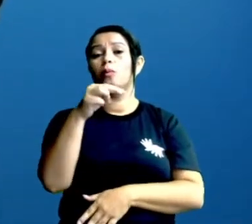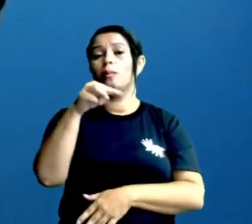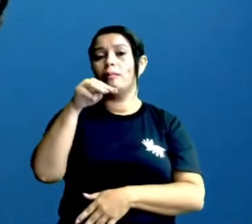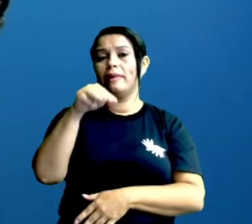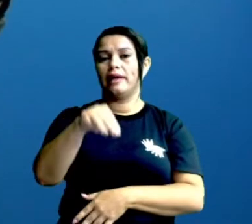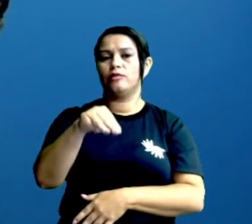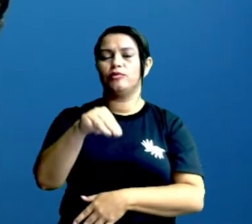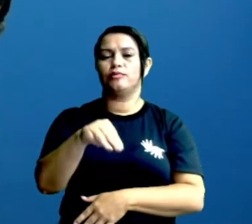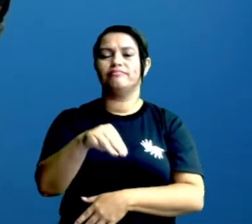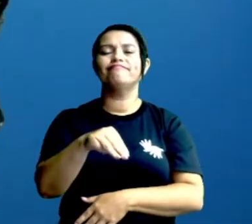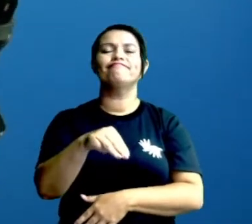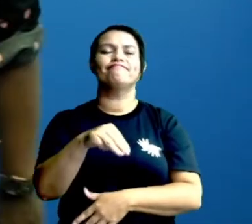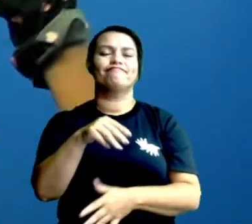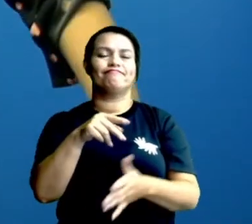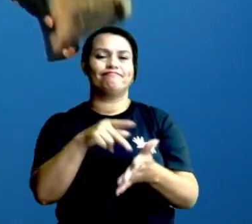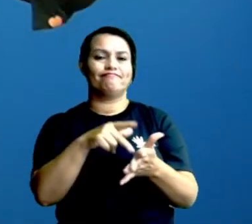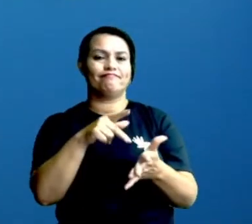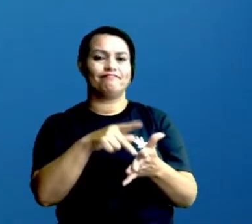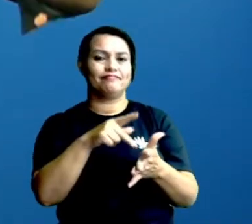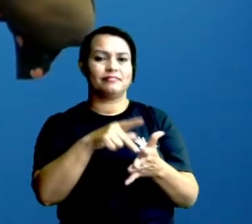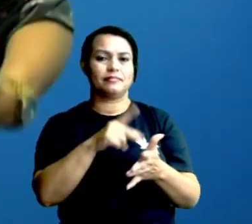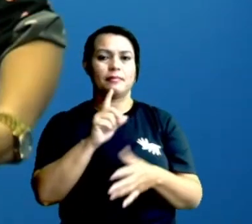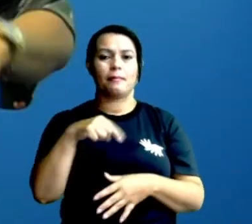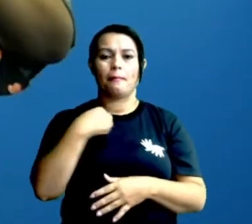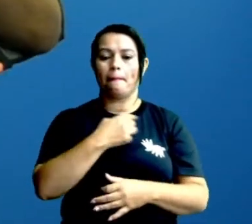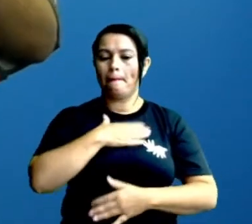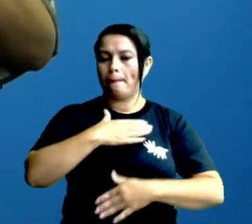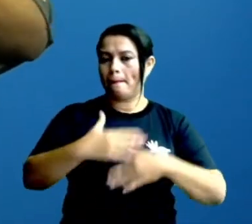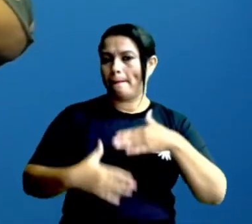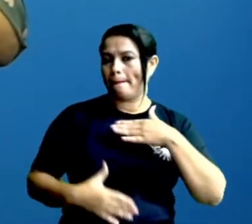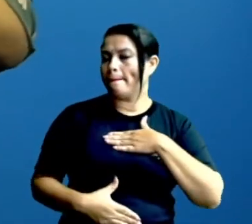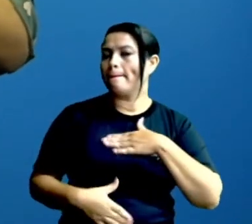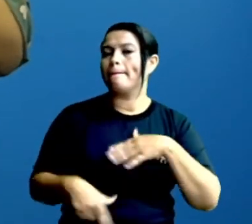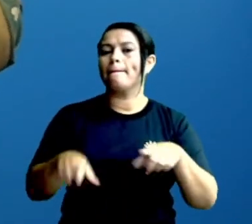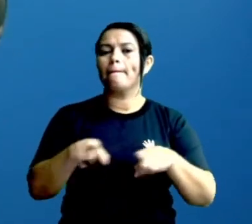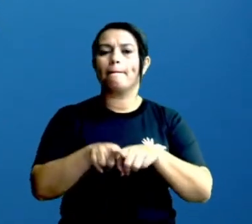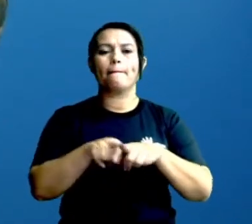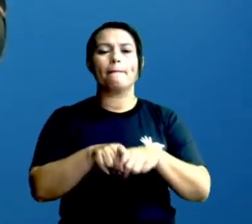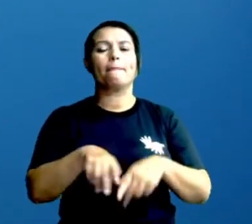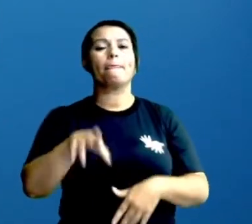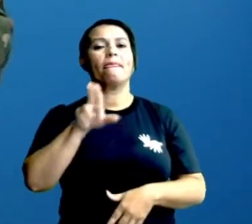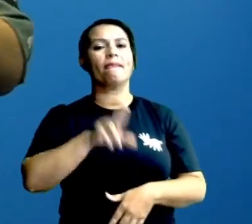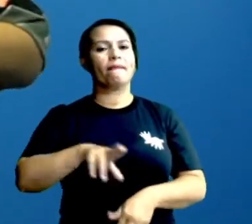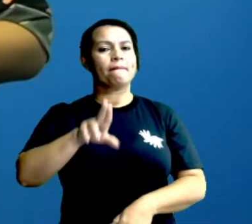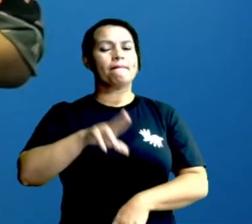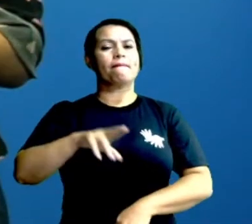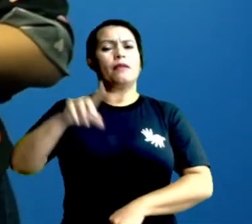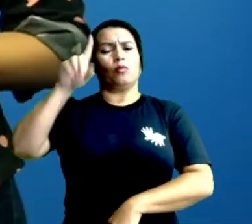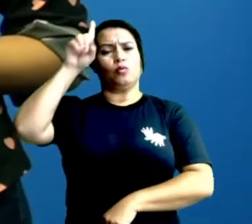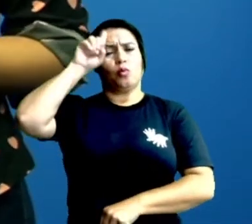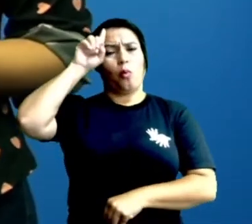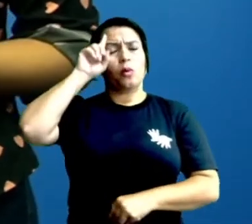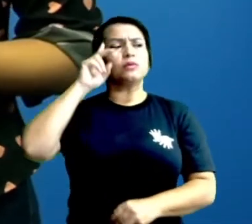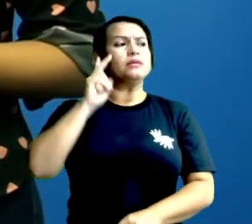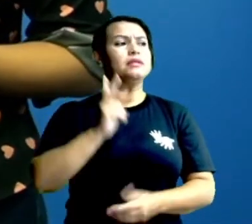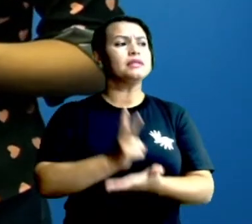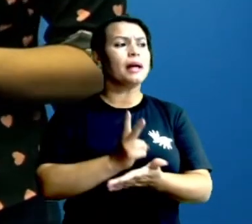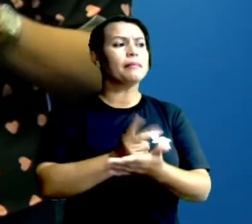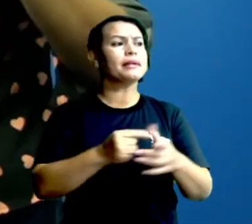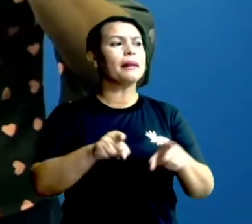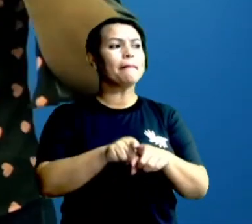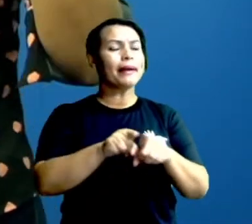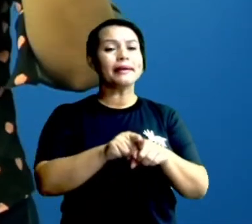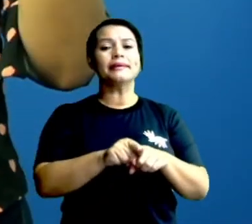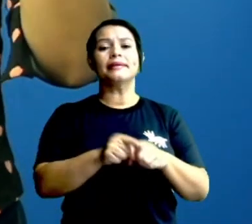metro. Pois é, minha gente. O nosso corpo é utilizado todos em medidas. Tá